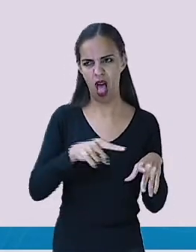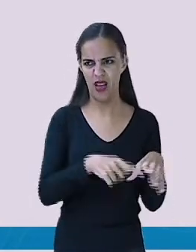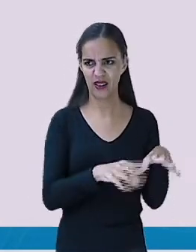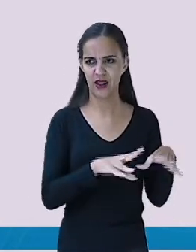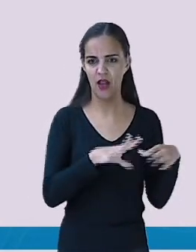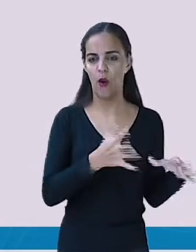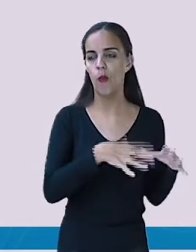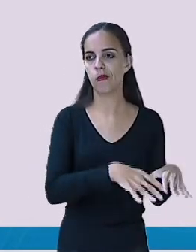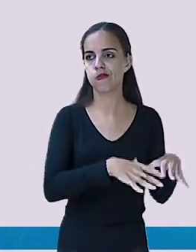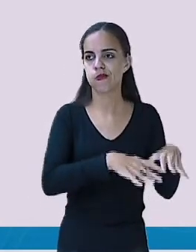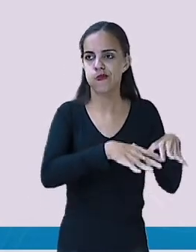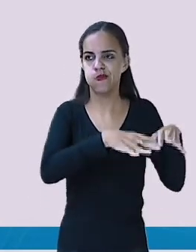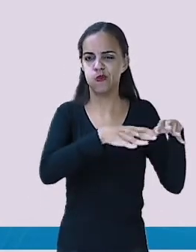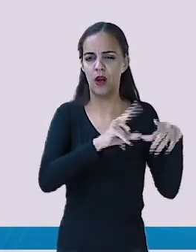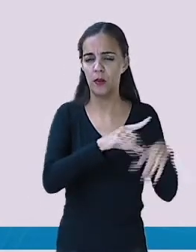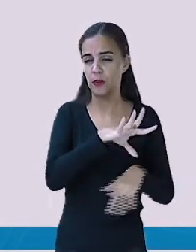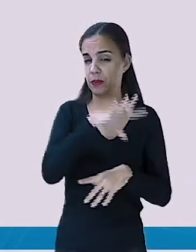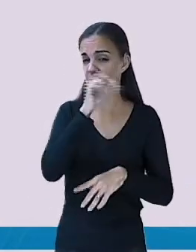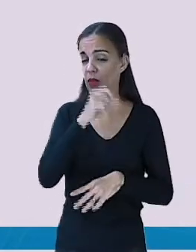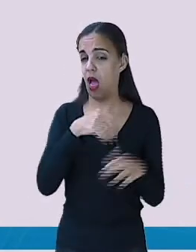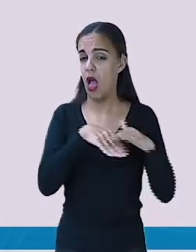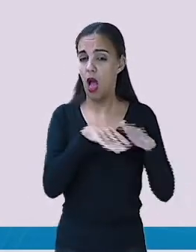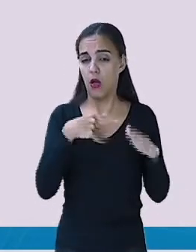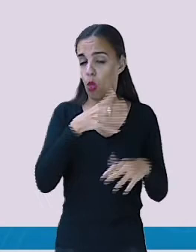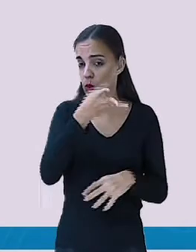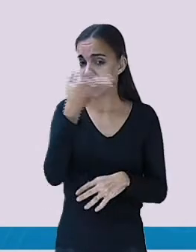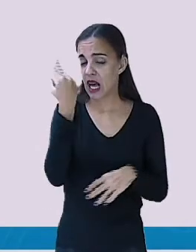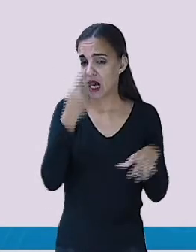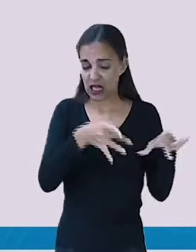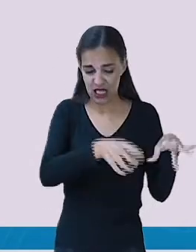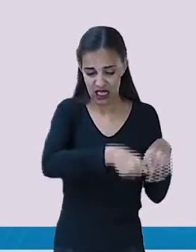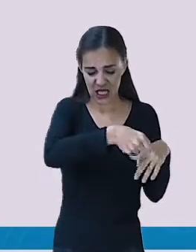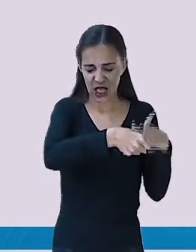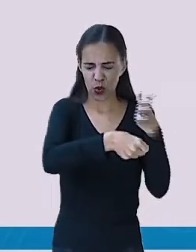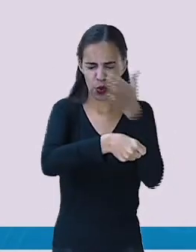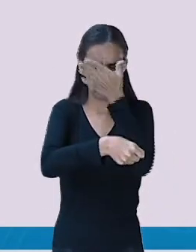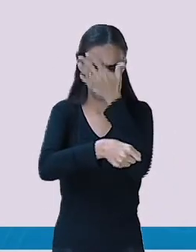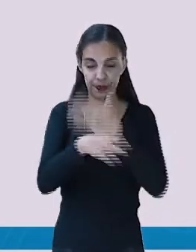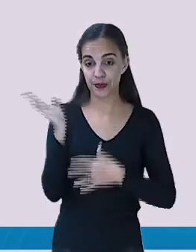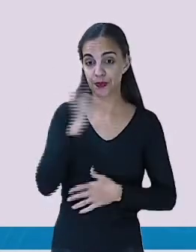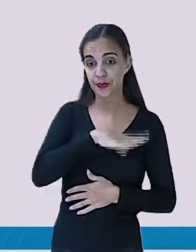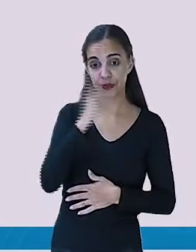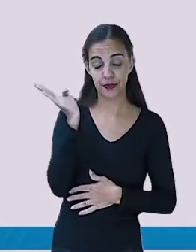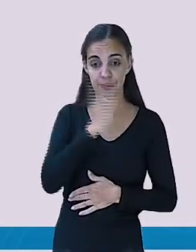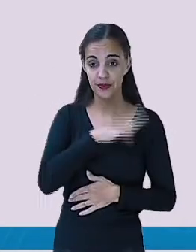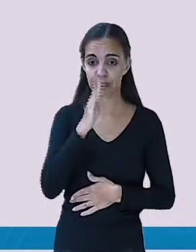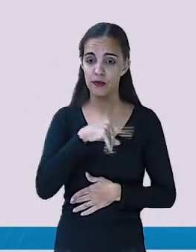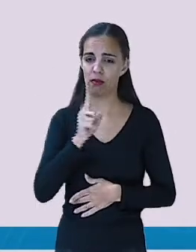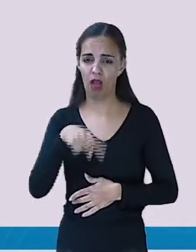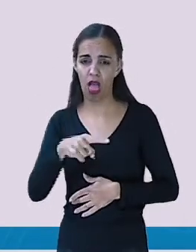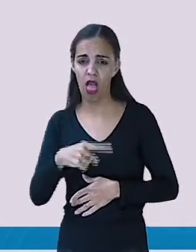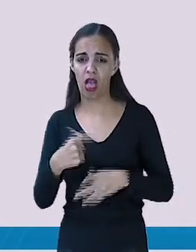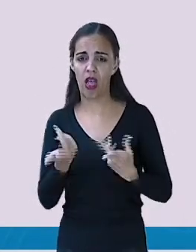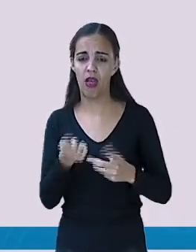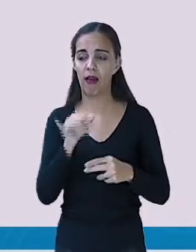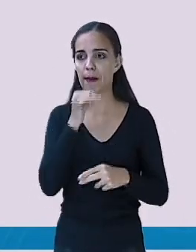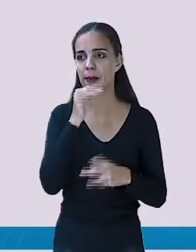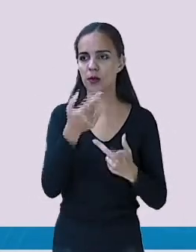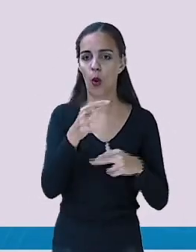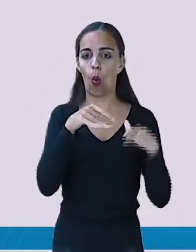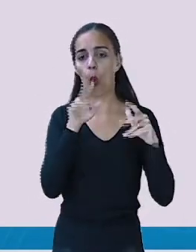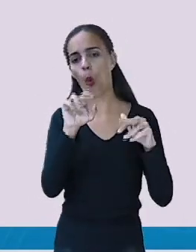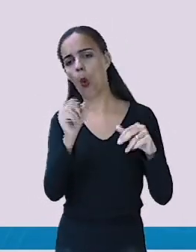amarrado muitos dias o que que a gente começa a sentir uma diferença uma mudança de